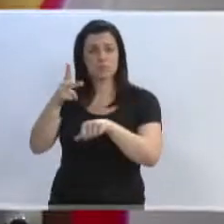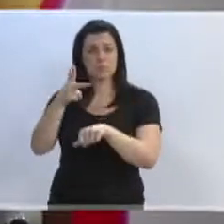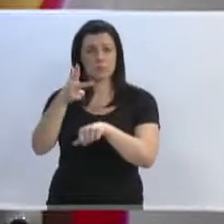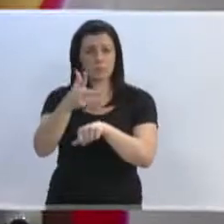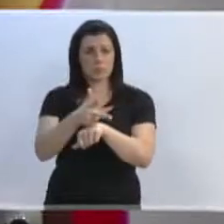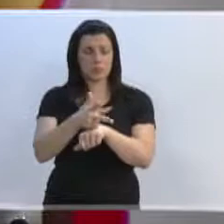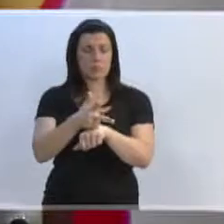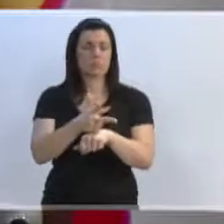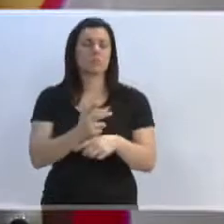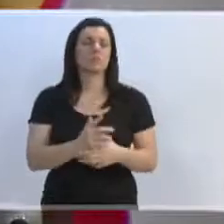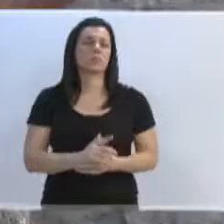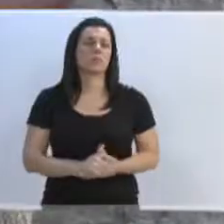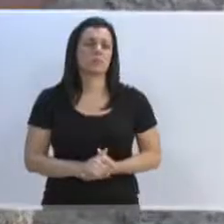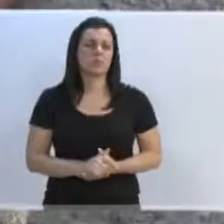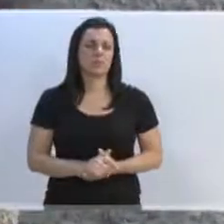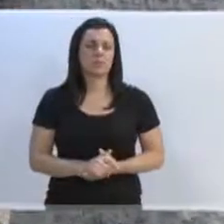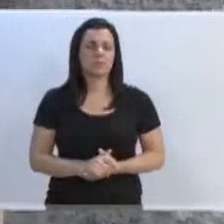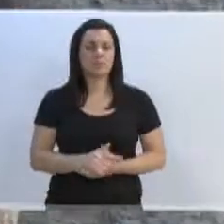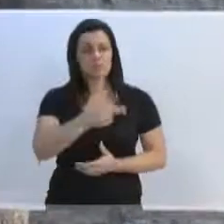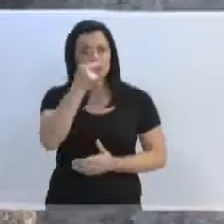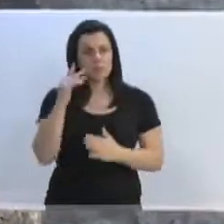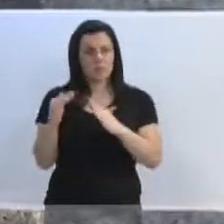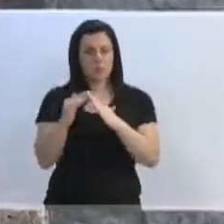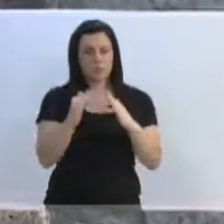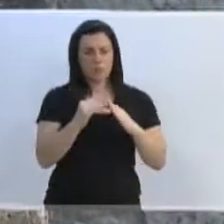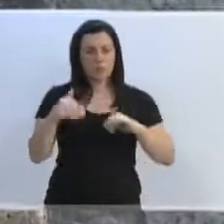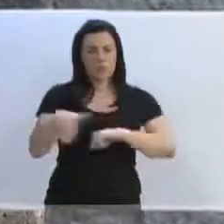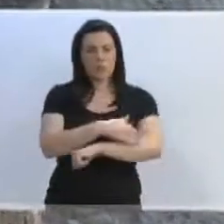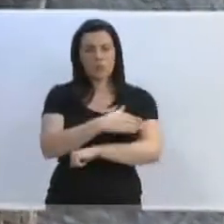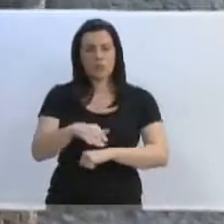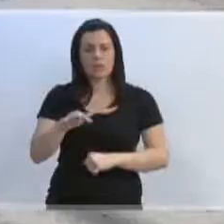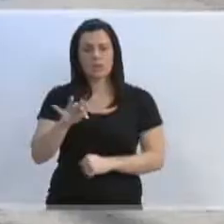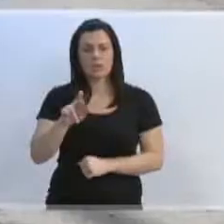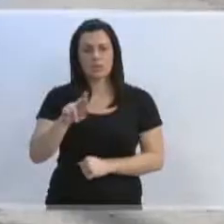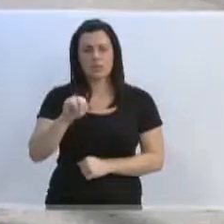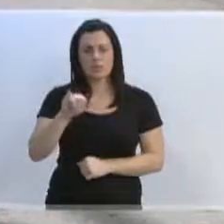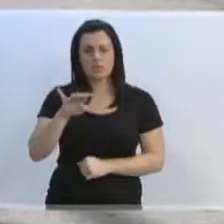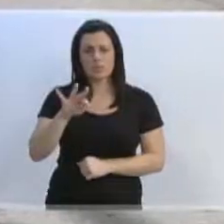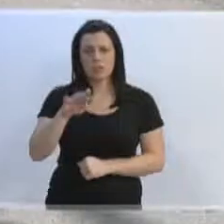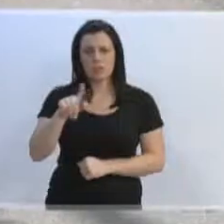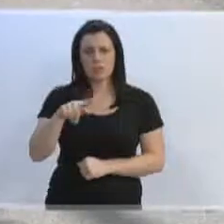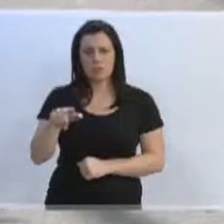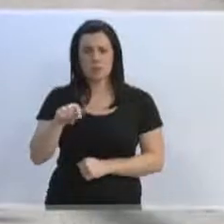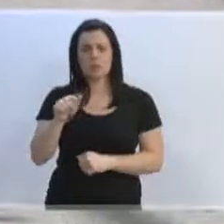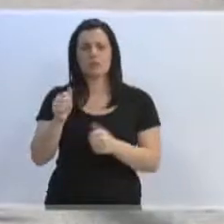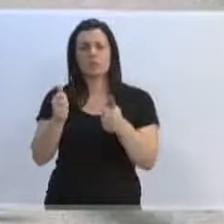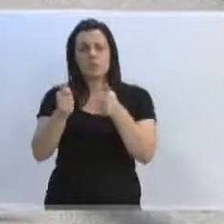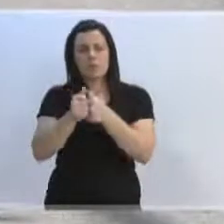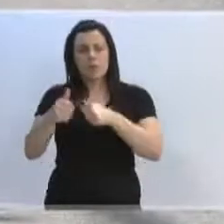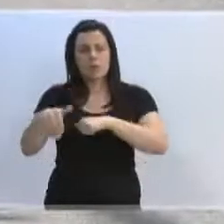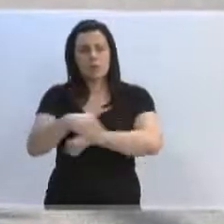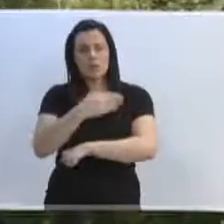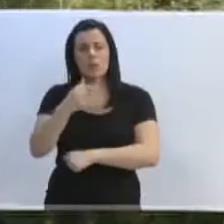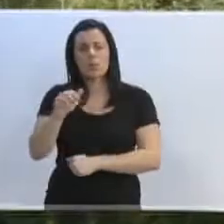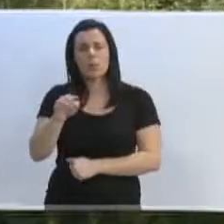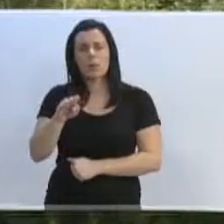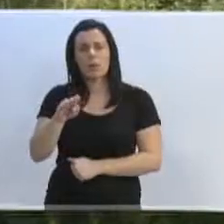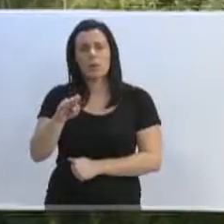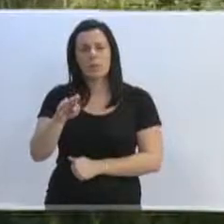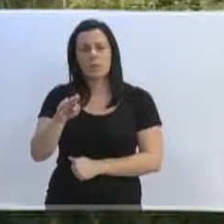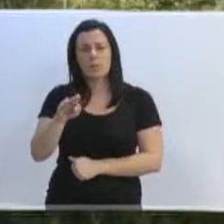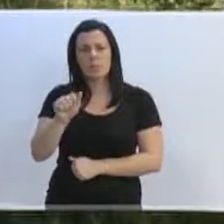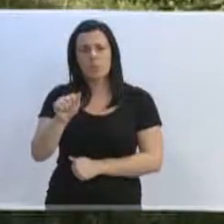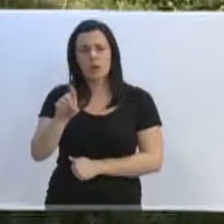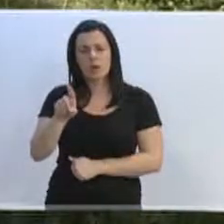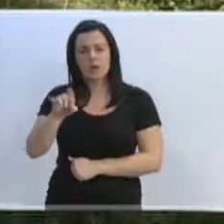gentileza, TVL. Moradores da Rua Fritz Keller, entroncamento da rua Romário Conceição Badia, próximo à Via Expressa,